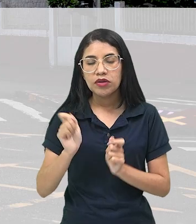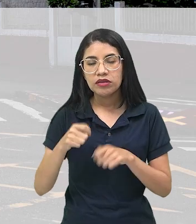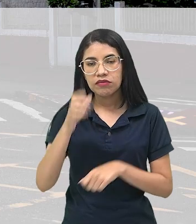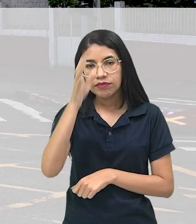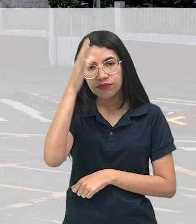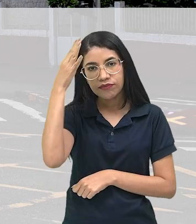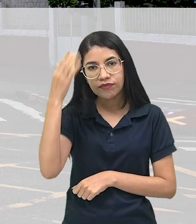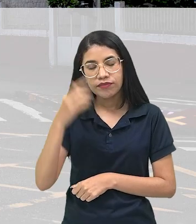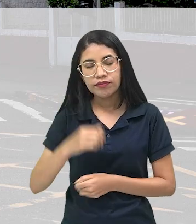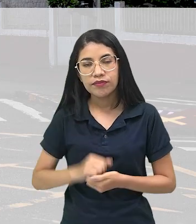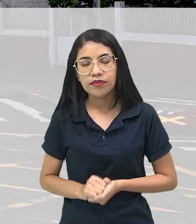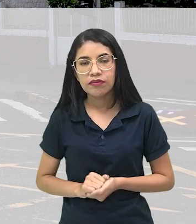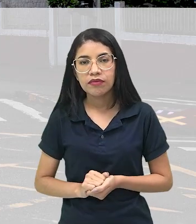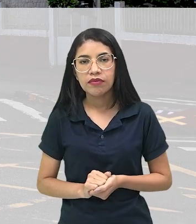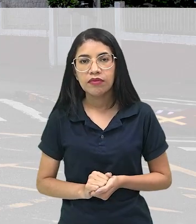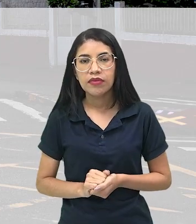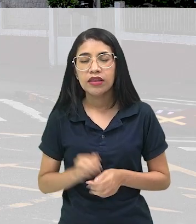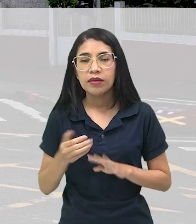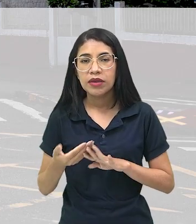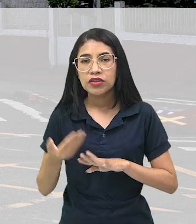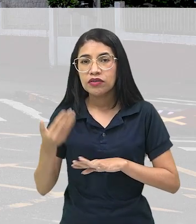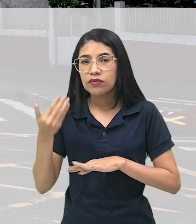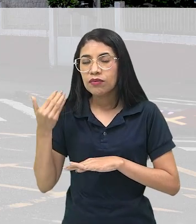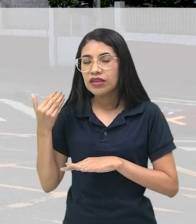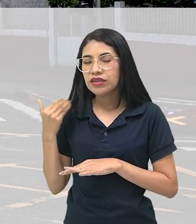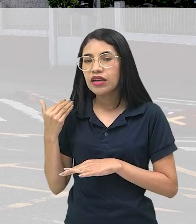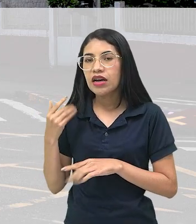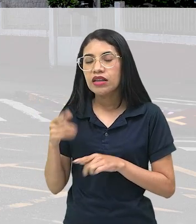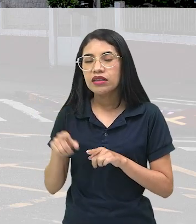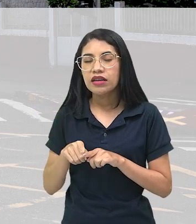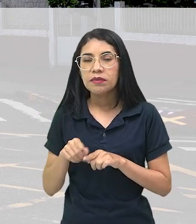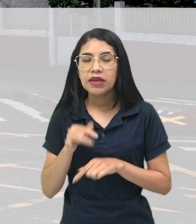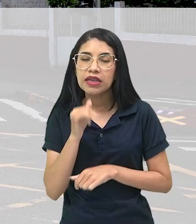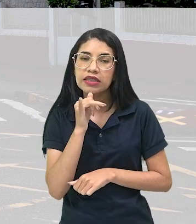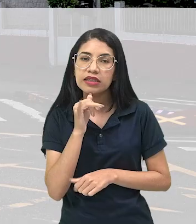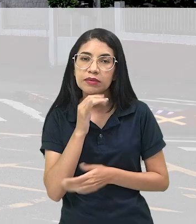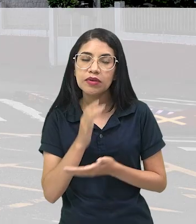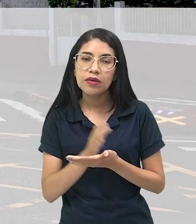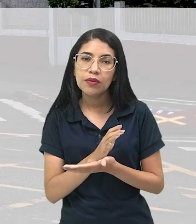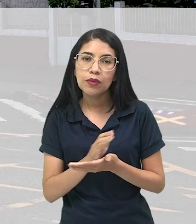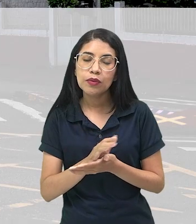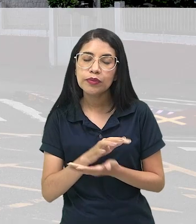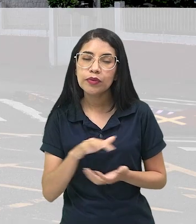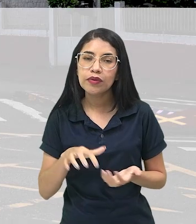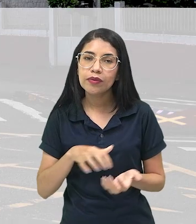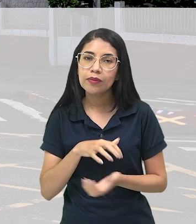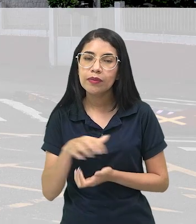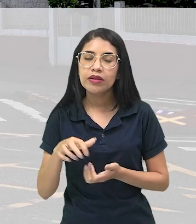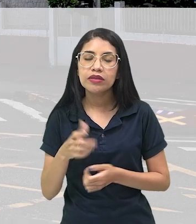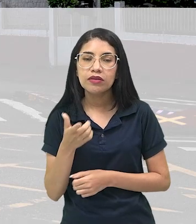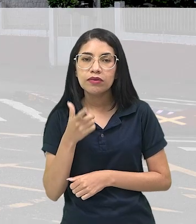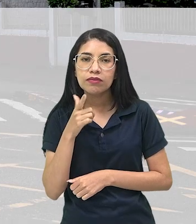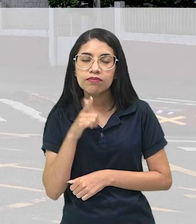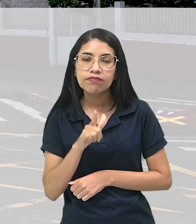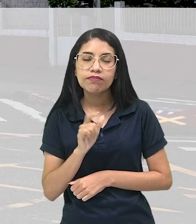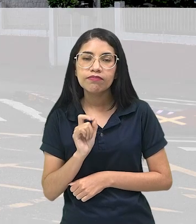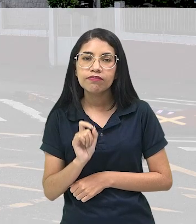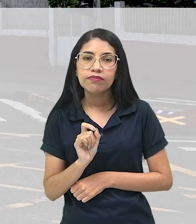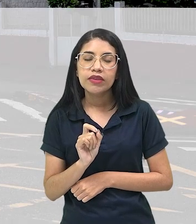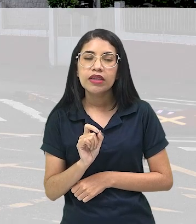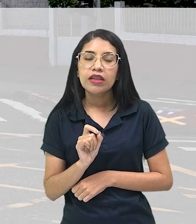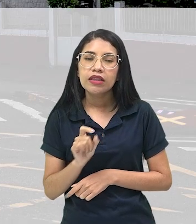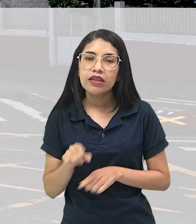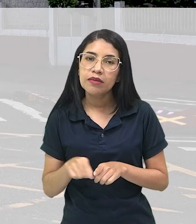resolvidos. Quando a gente volta um pouco no tempo, pessoal, a gente tem aí alguns exemplos de movimentos que conseguiram, de certa forma, e que